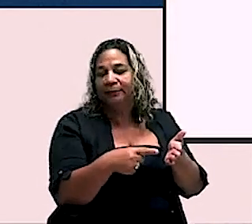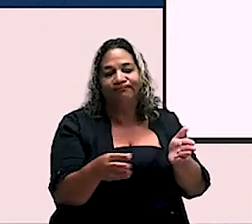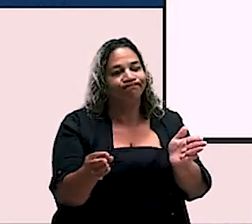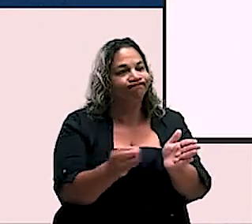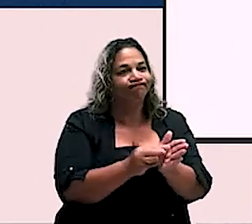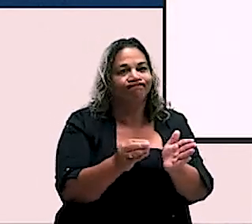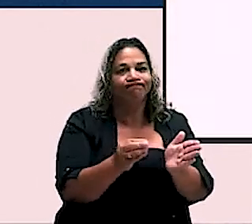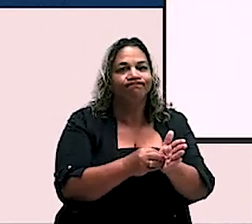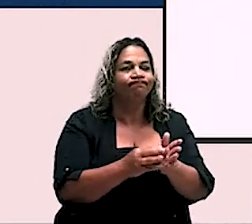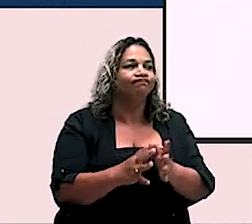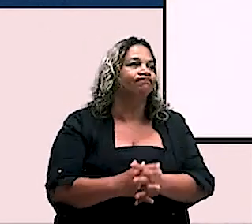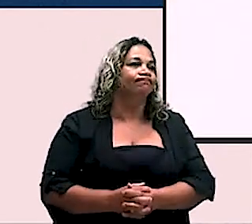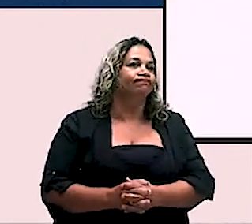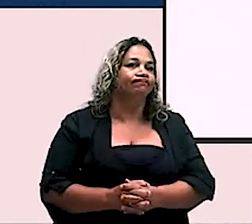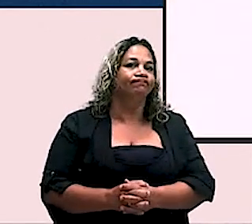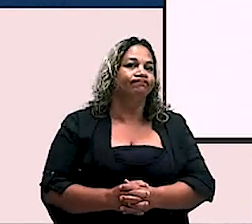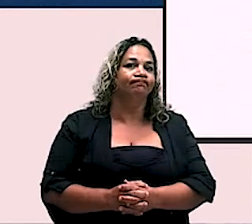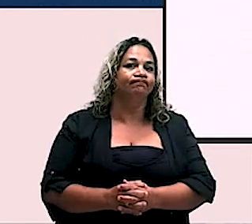Bom,